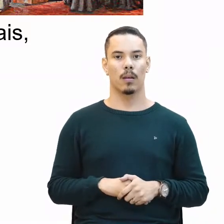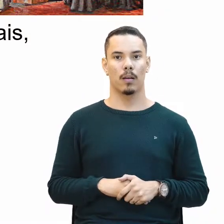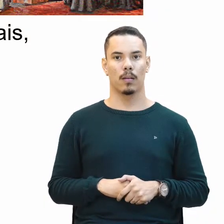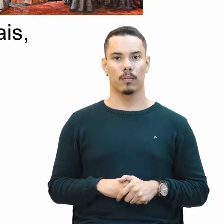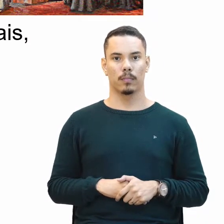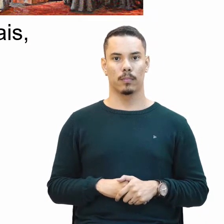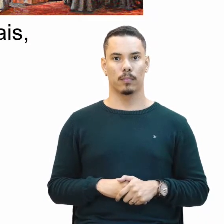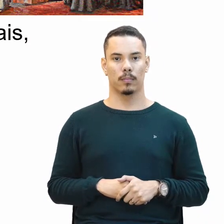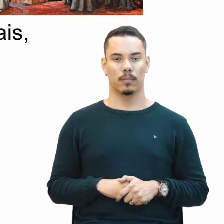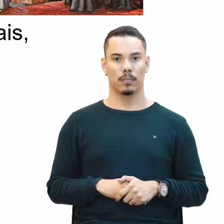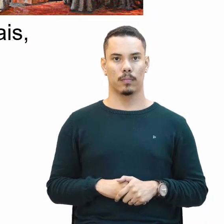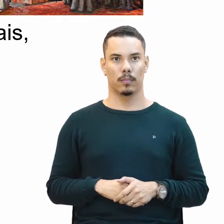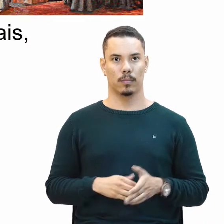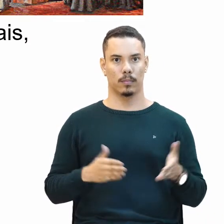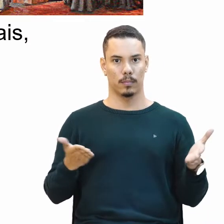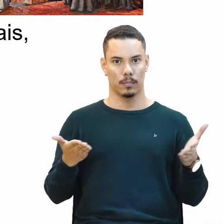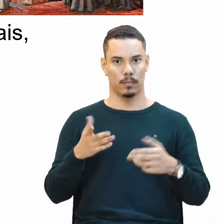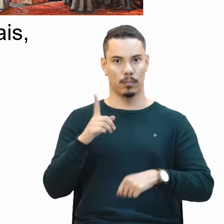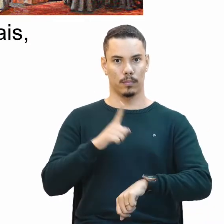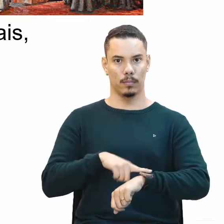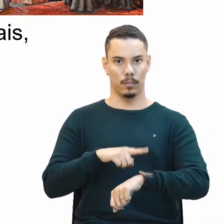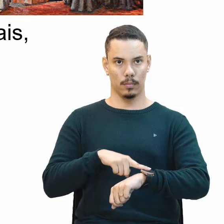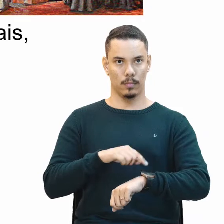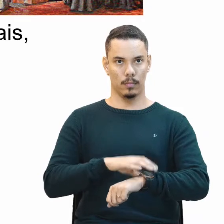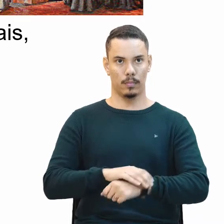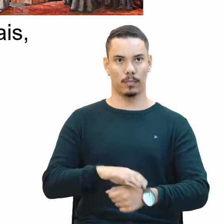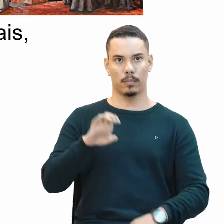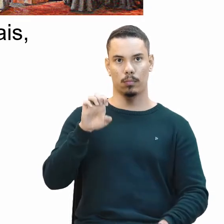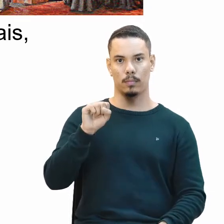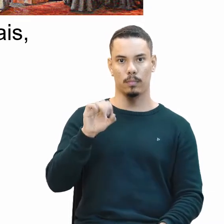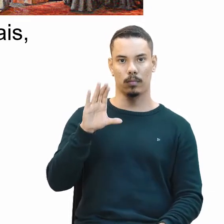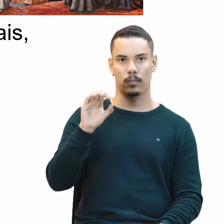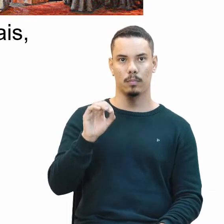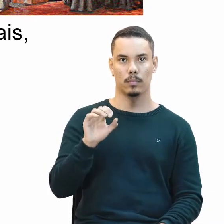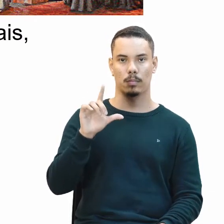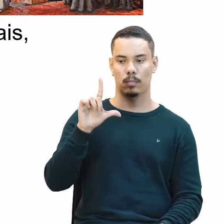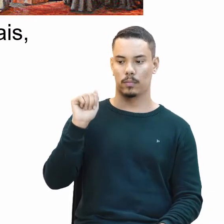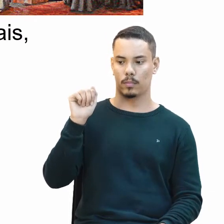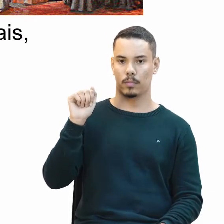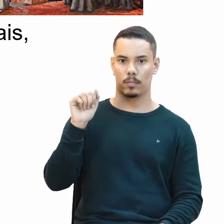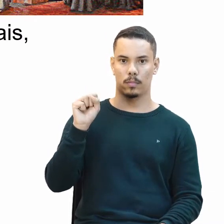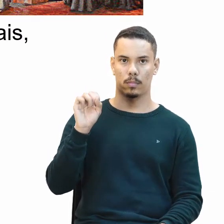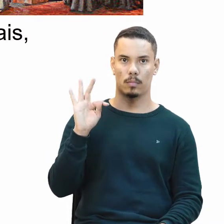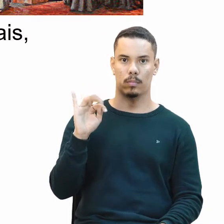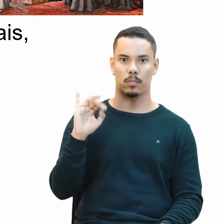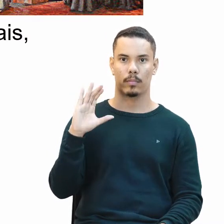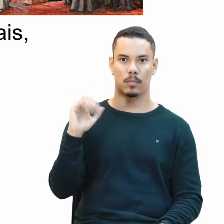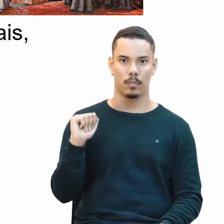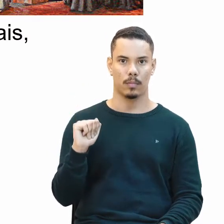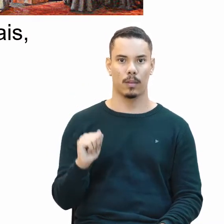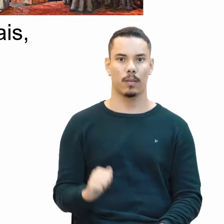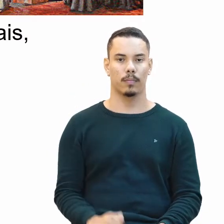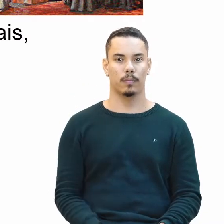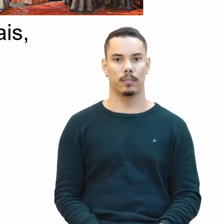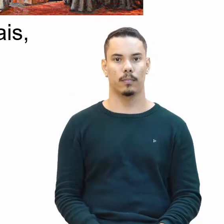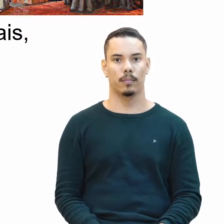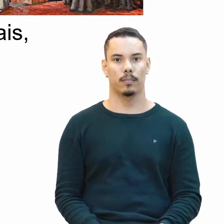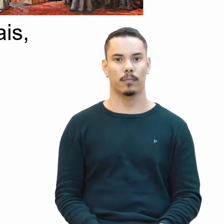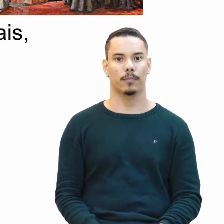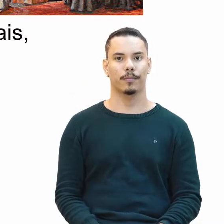Vamos agora, nesse momento, para a escolástica, saindo da patrística e indo para a escolástica.